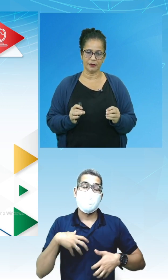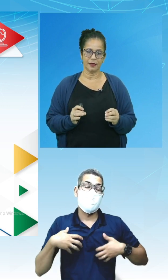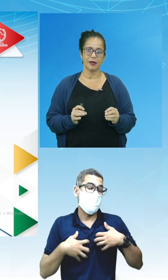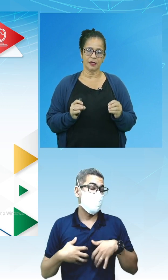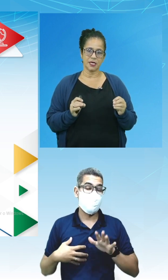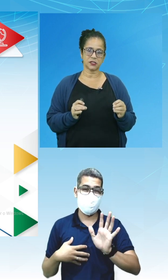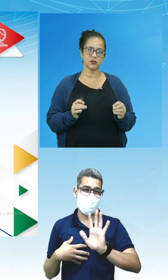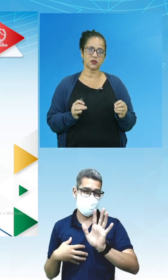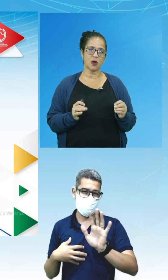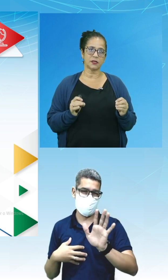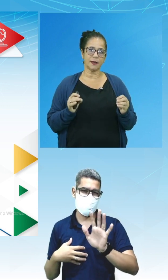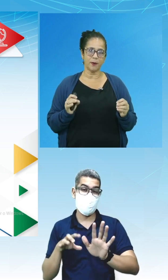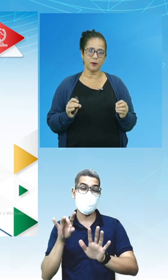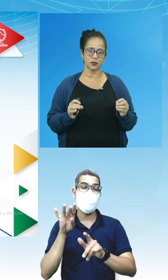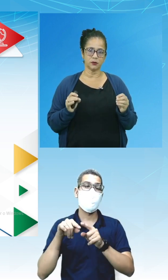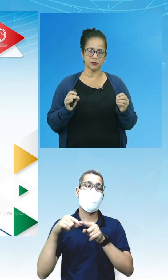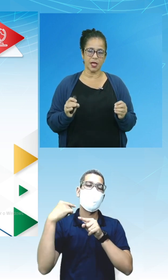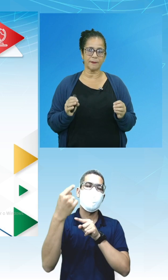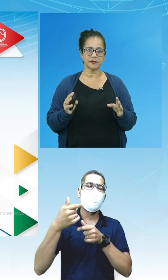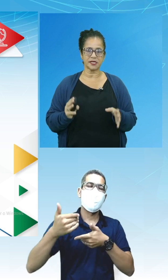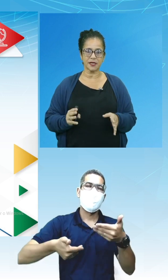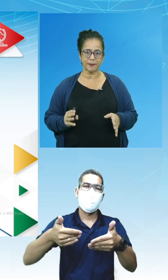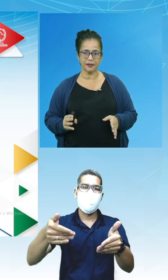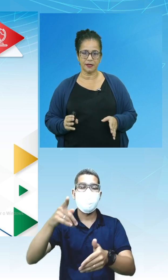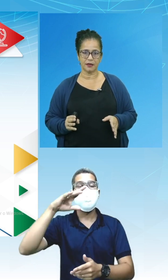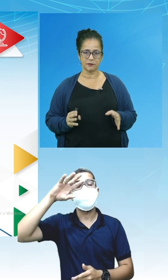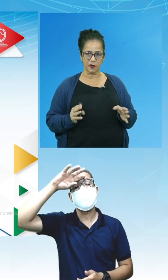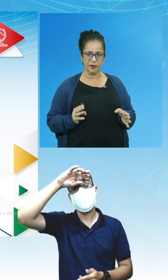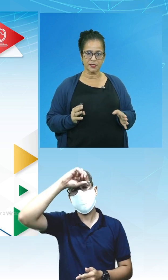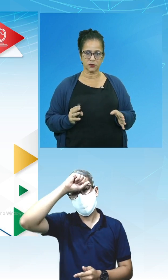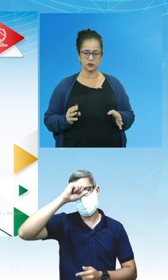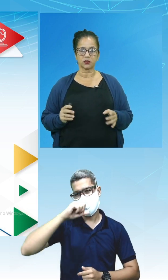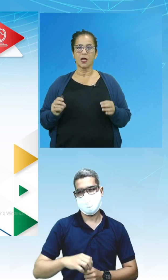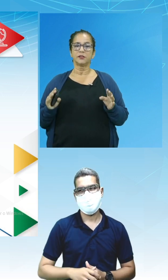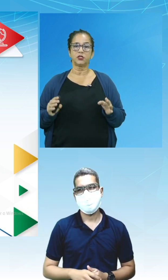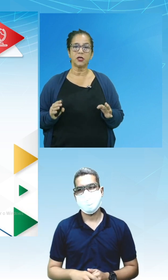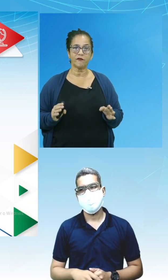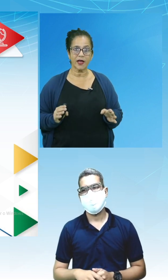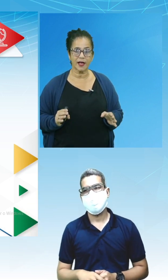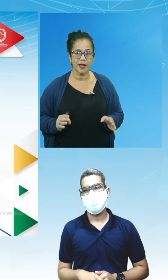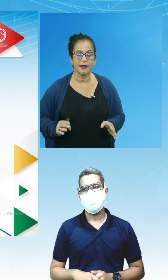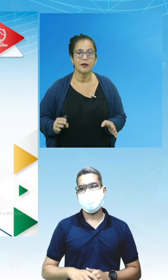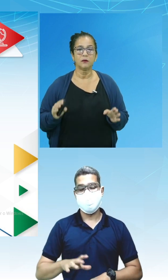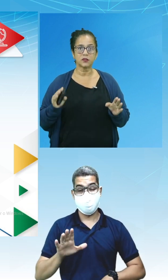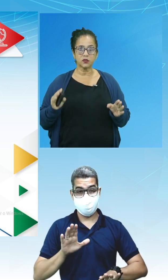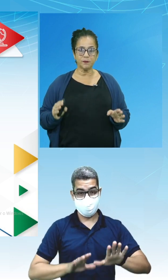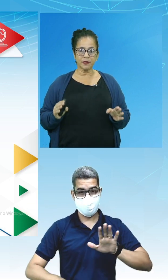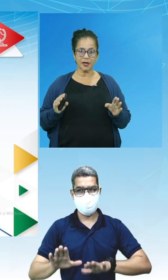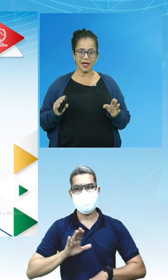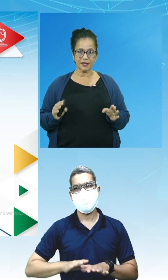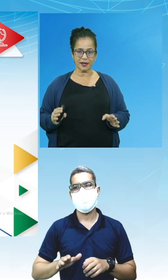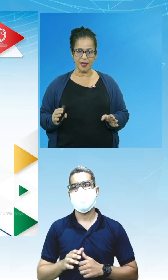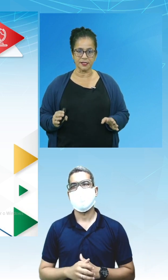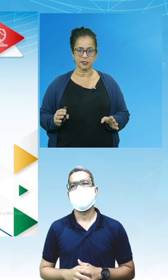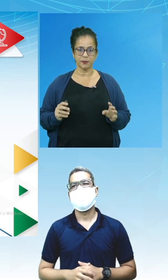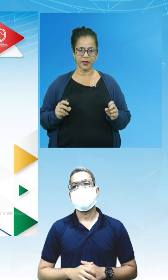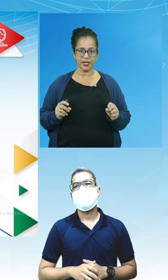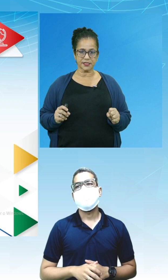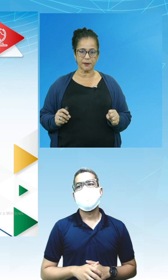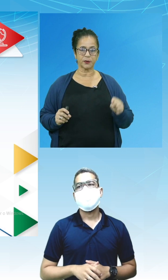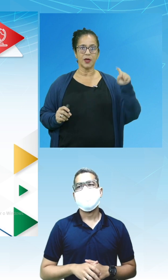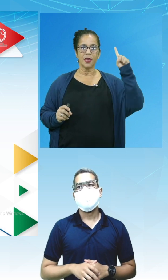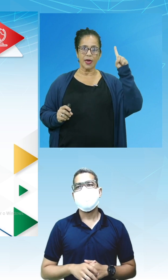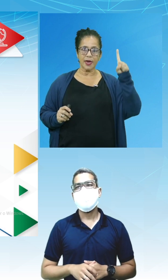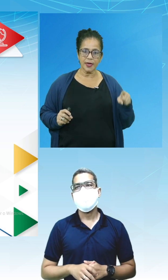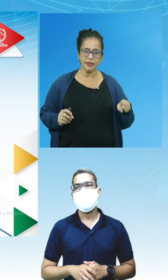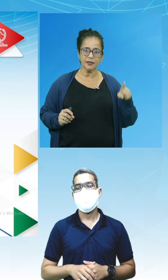aperreie. Isso só depois, com o tempo, para vocês aprenderem. Mas vamos lá juntos. Devagar. Os subcolaterais. Por